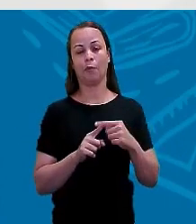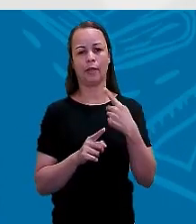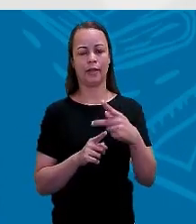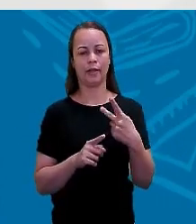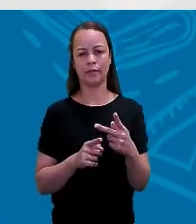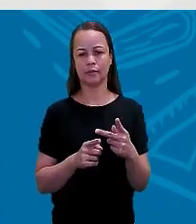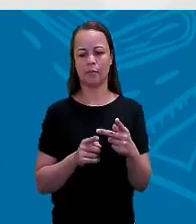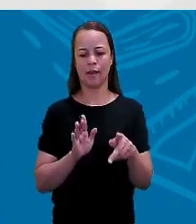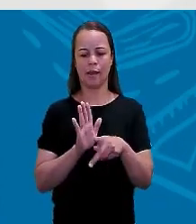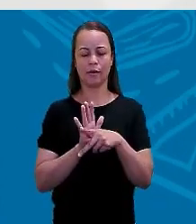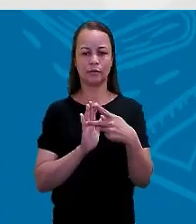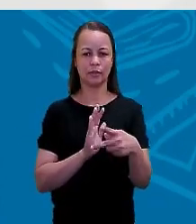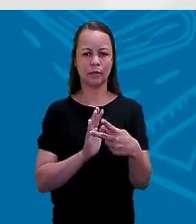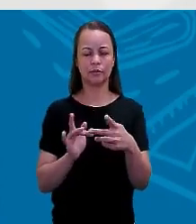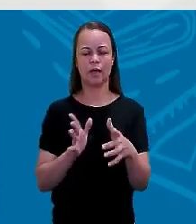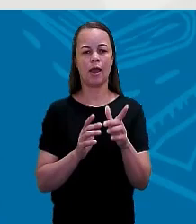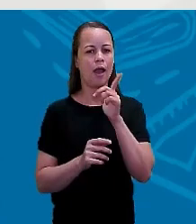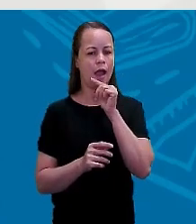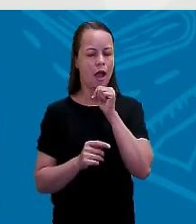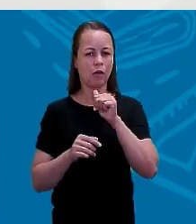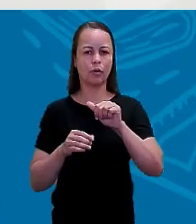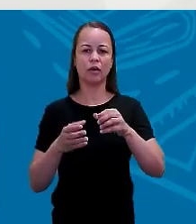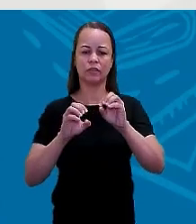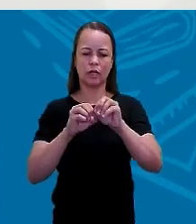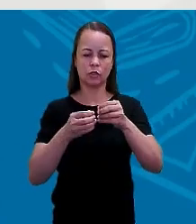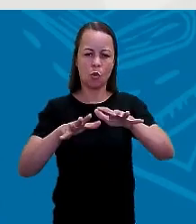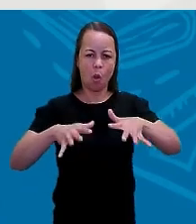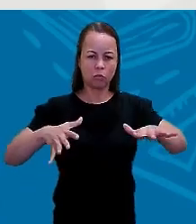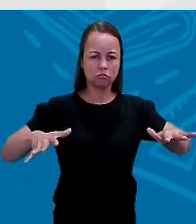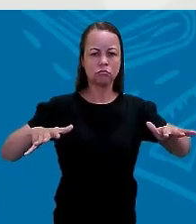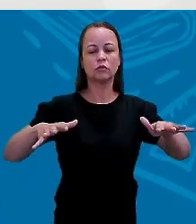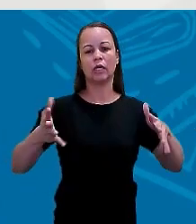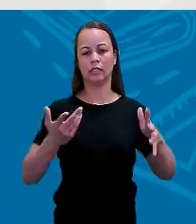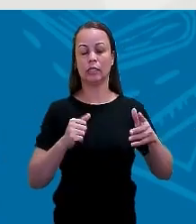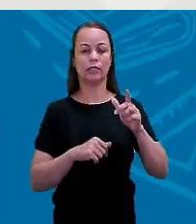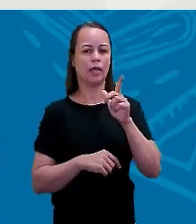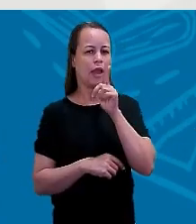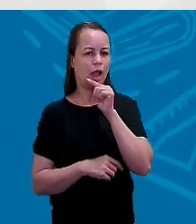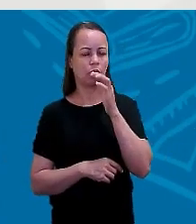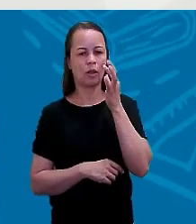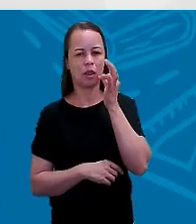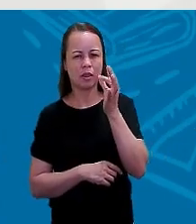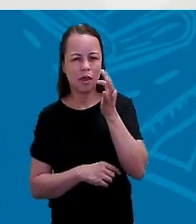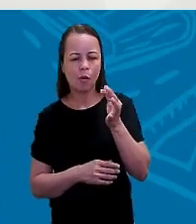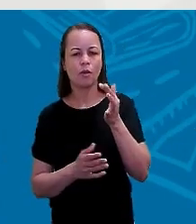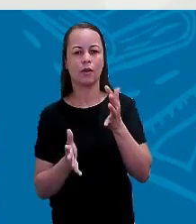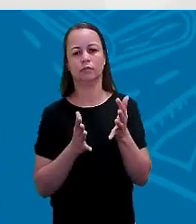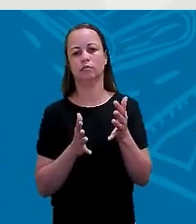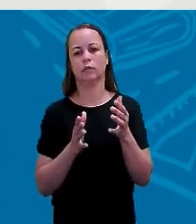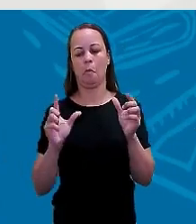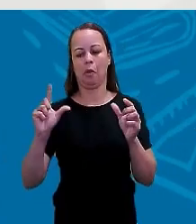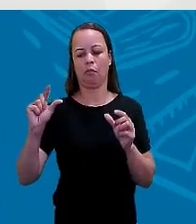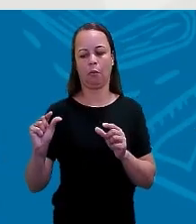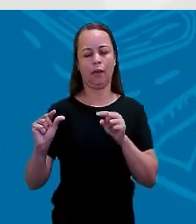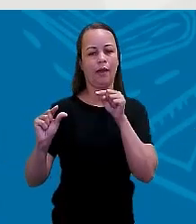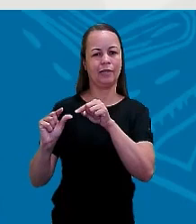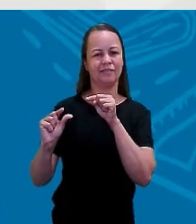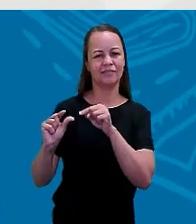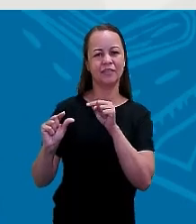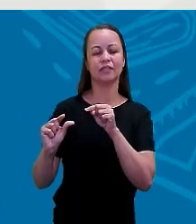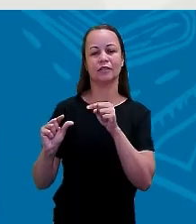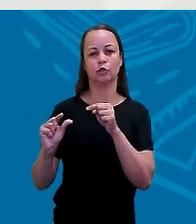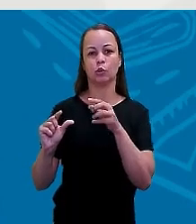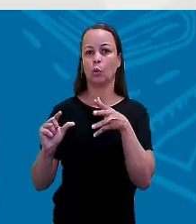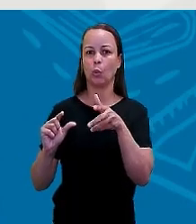dessa água, ela vai estar lá nos oceanos e é água salgada, tá certo? A menor parte de toda essa quantidade